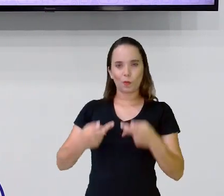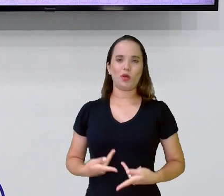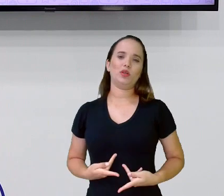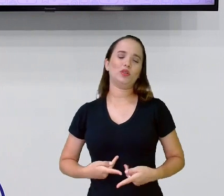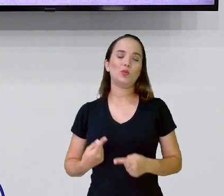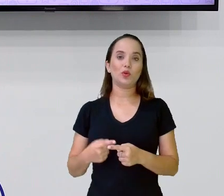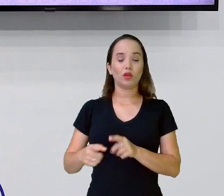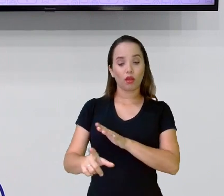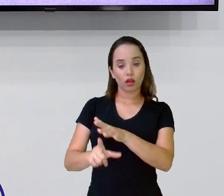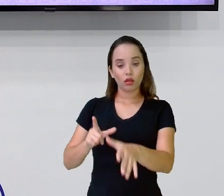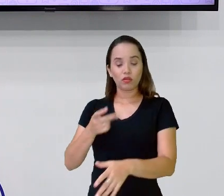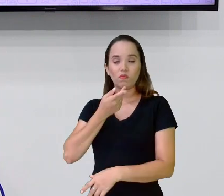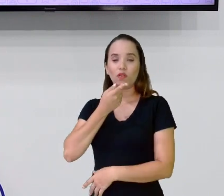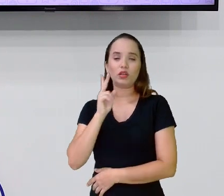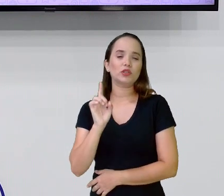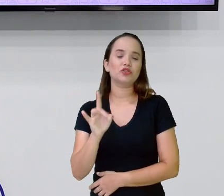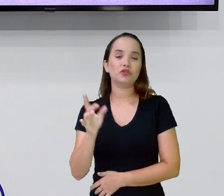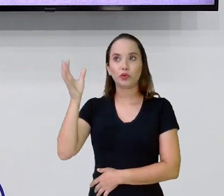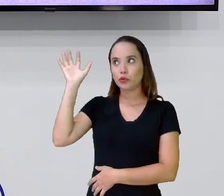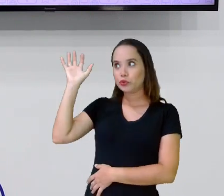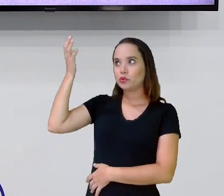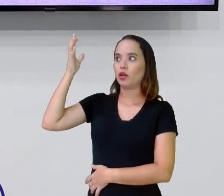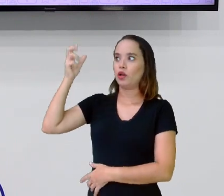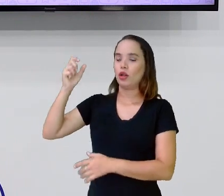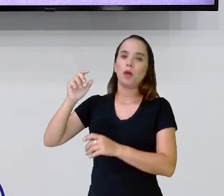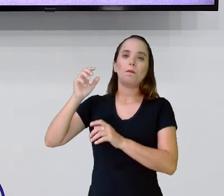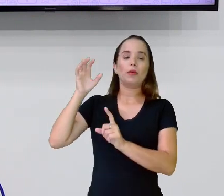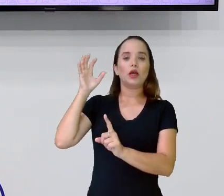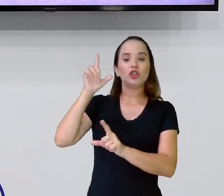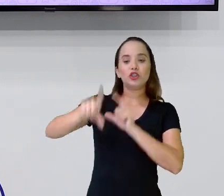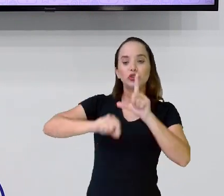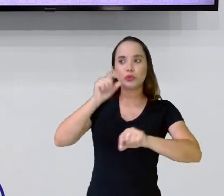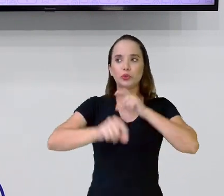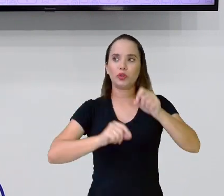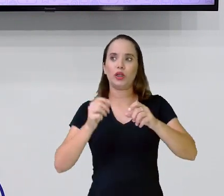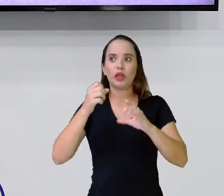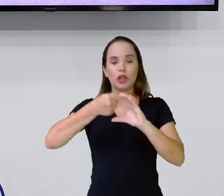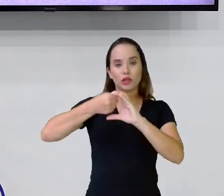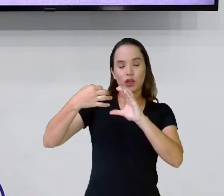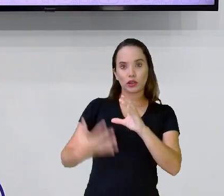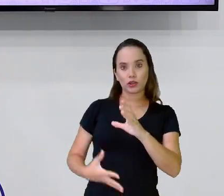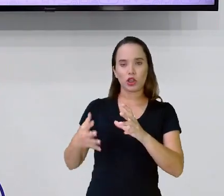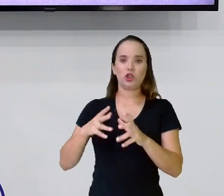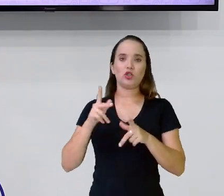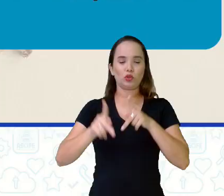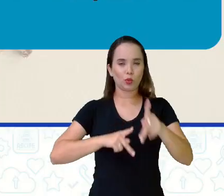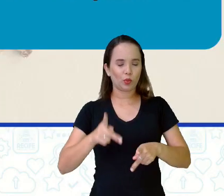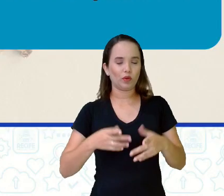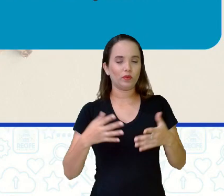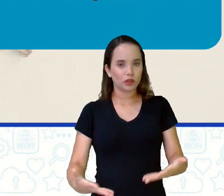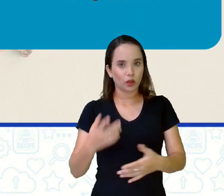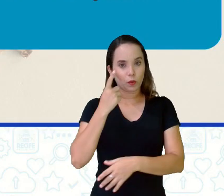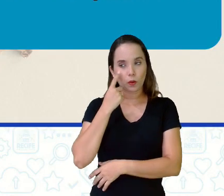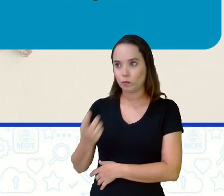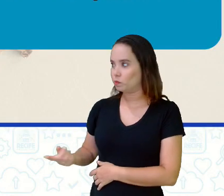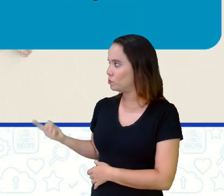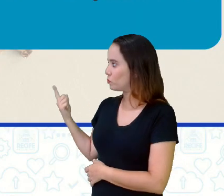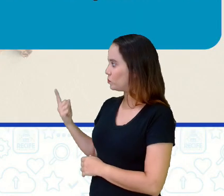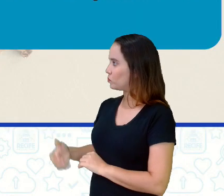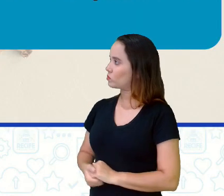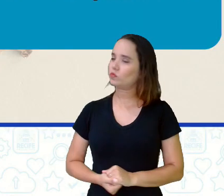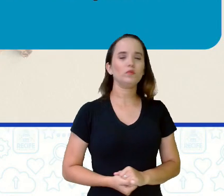as características dos povos, né? E a gente viu que hoje em dia isso vai mudar. Então, chega aqui comigo, ó. Além de